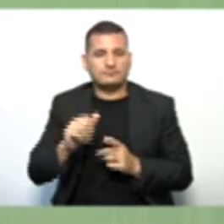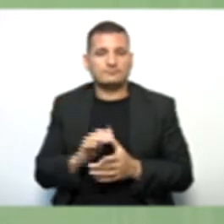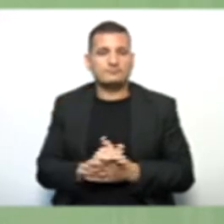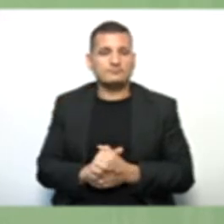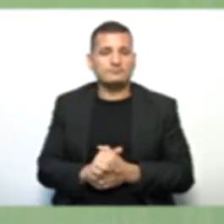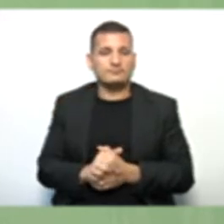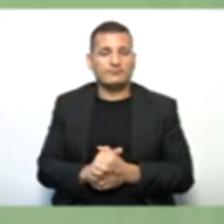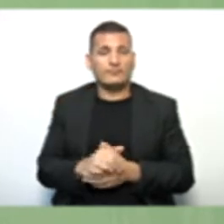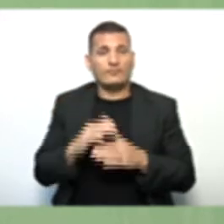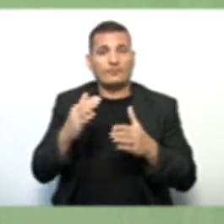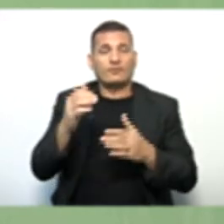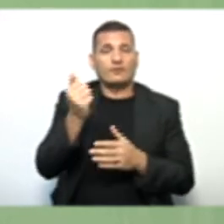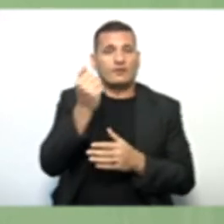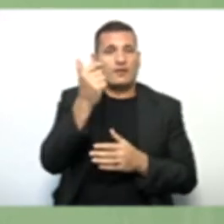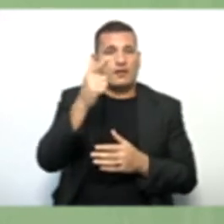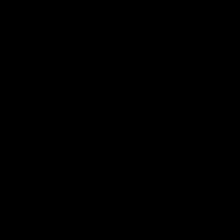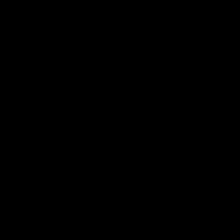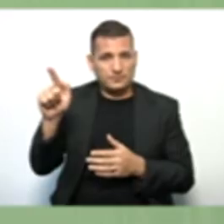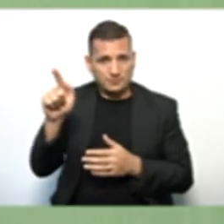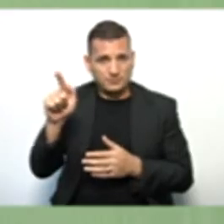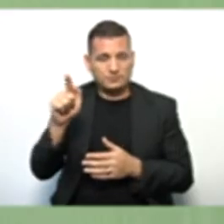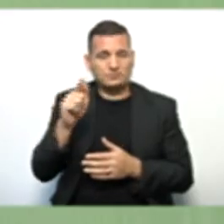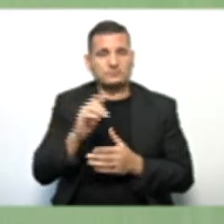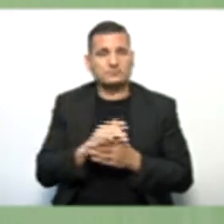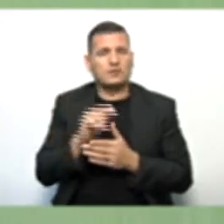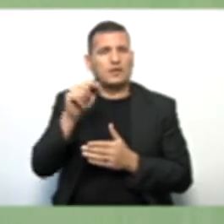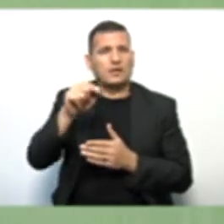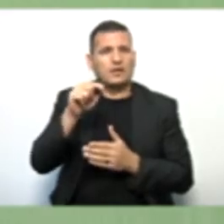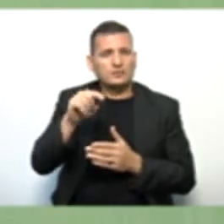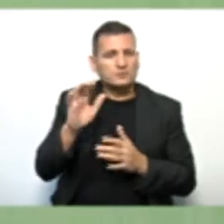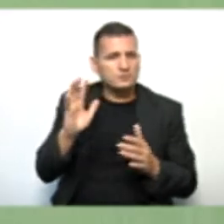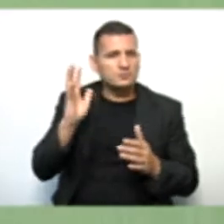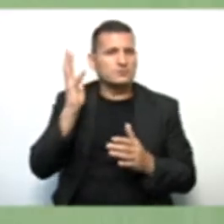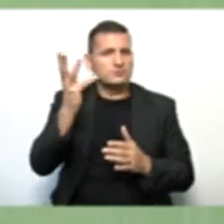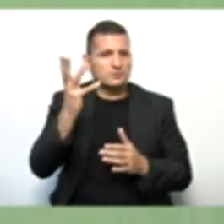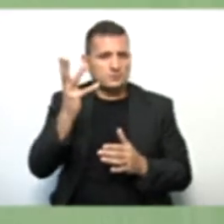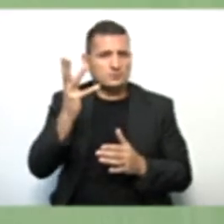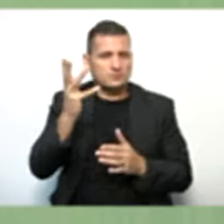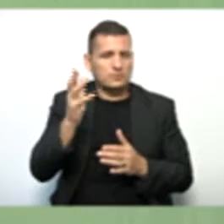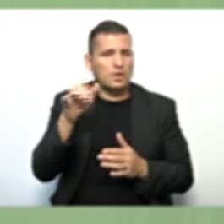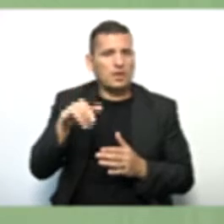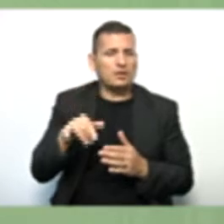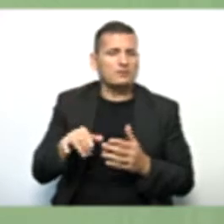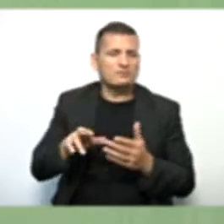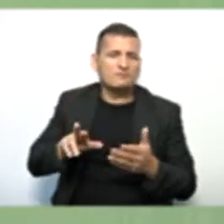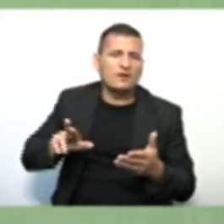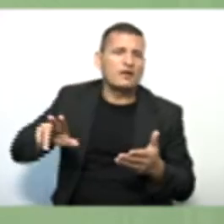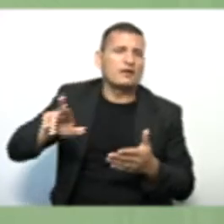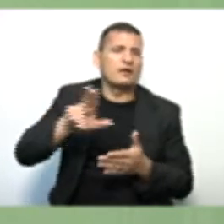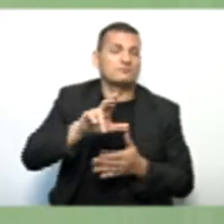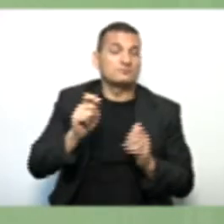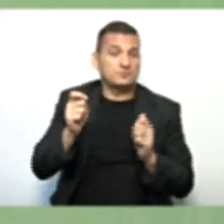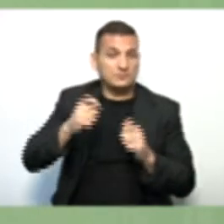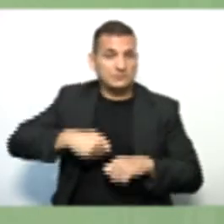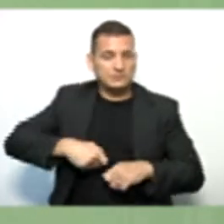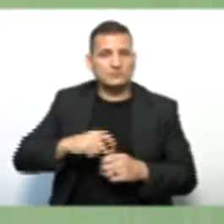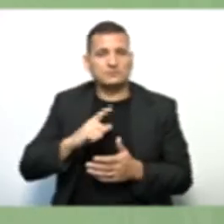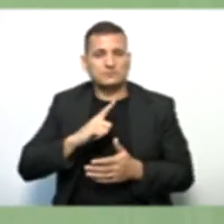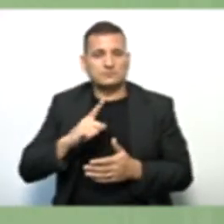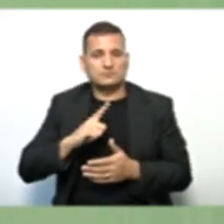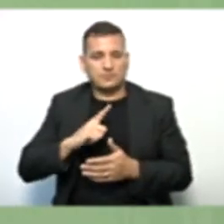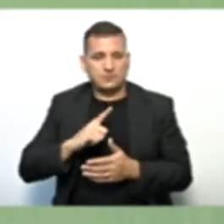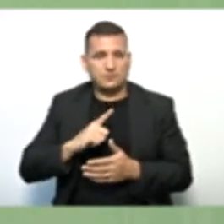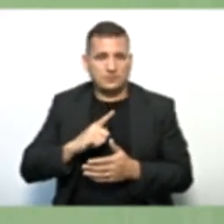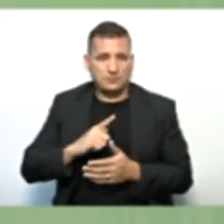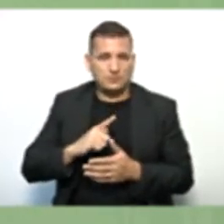lá. Algoritmos. Esta solução é apenas uma das muitas soluções possíveis